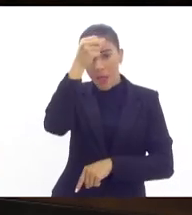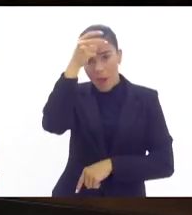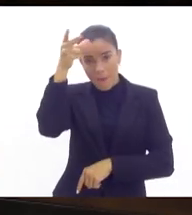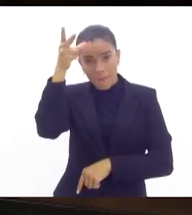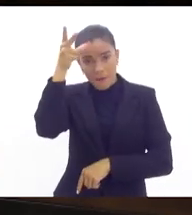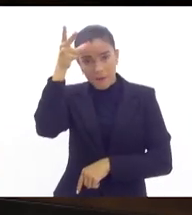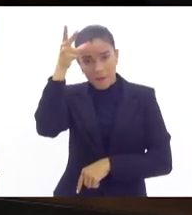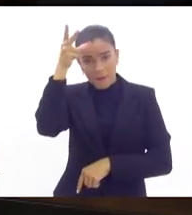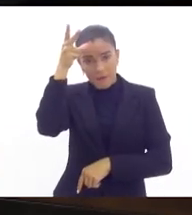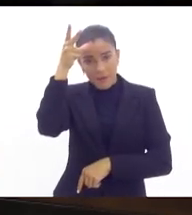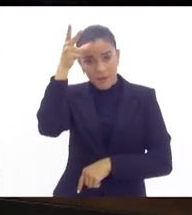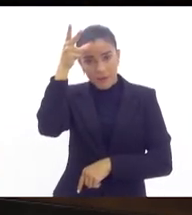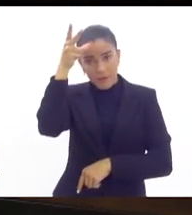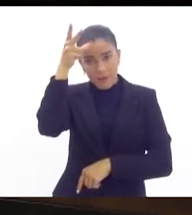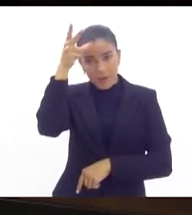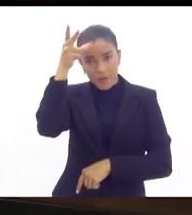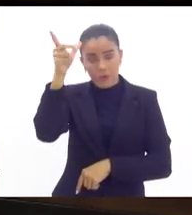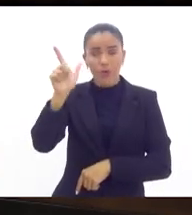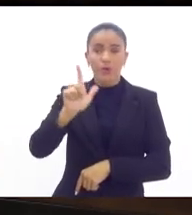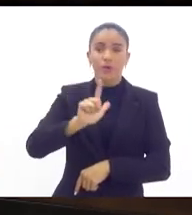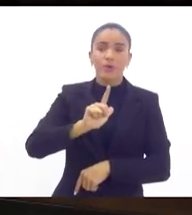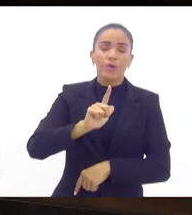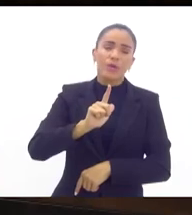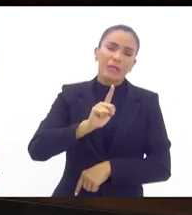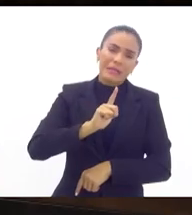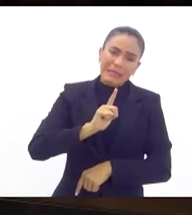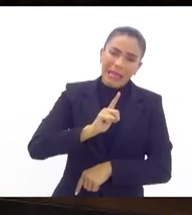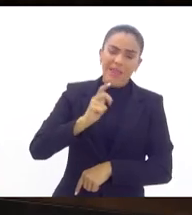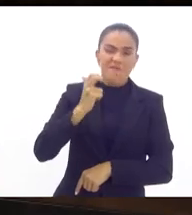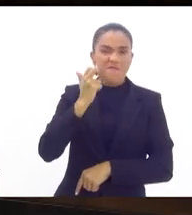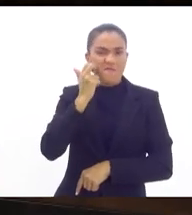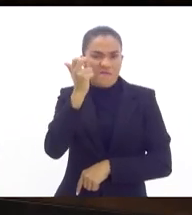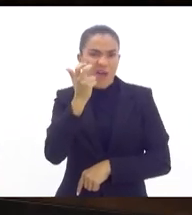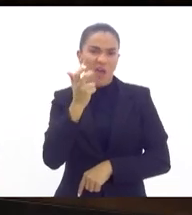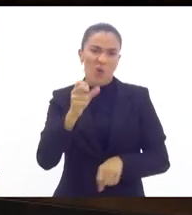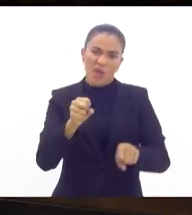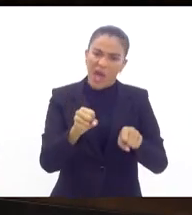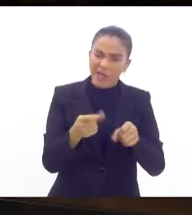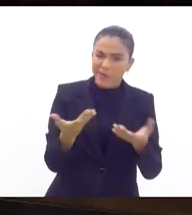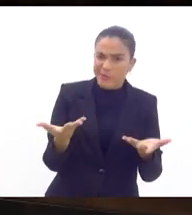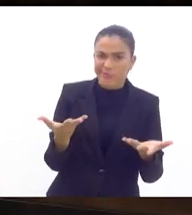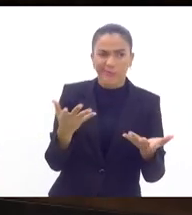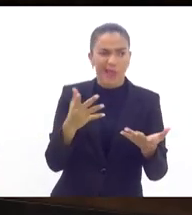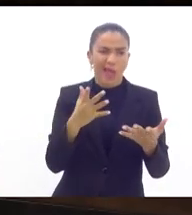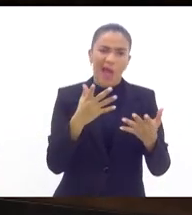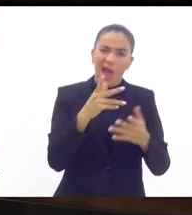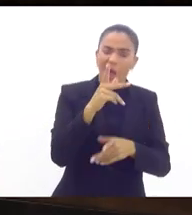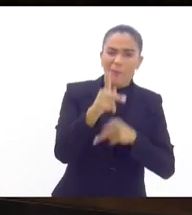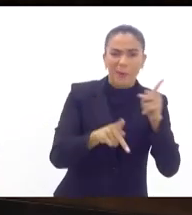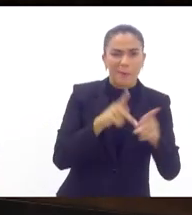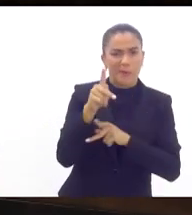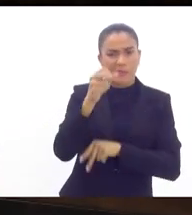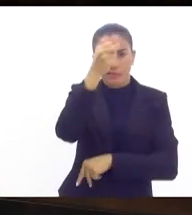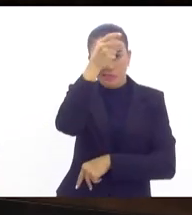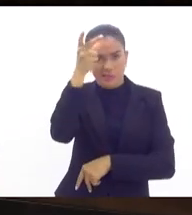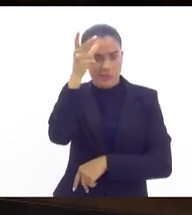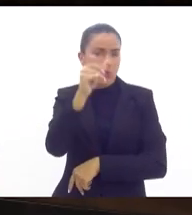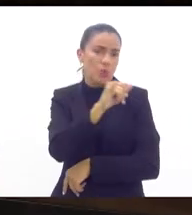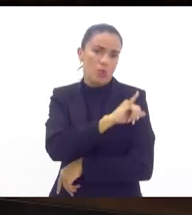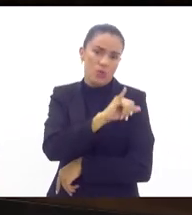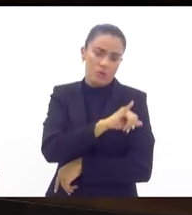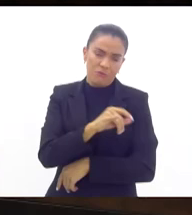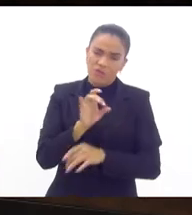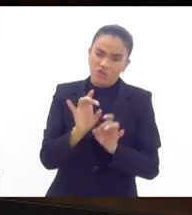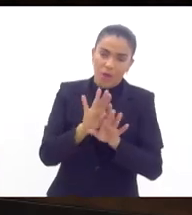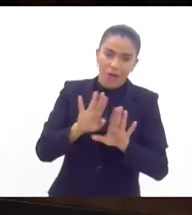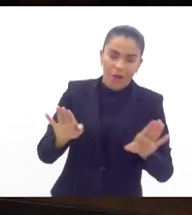é que tem muito envergonhado a cidade do Rio de Janeiro Eduardo Paes Por enquanto é só